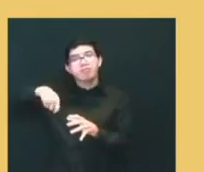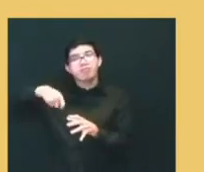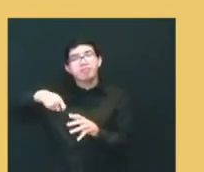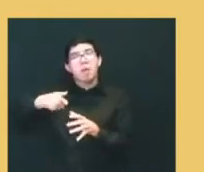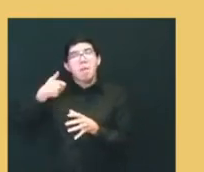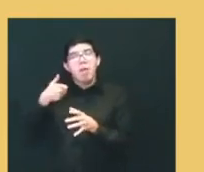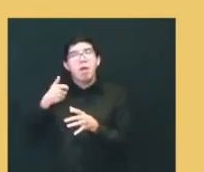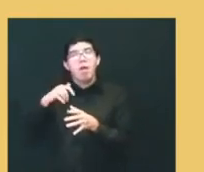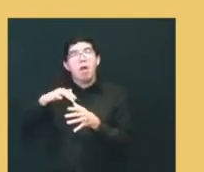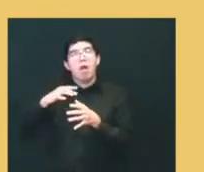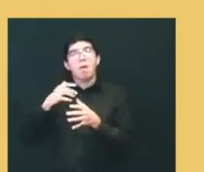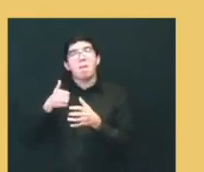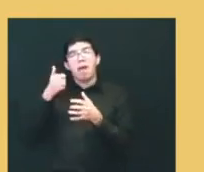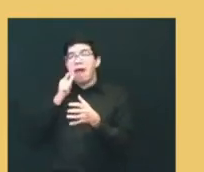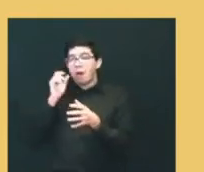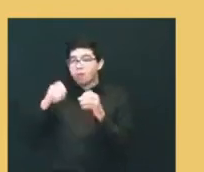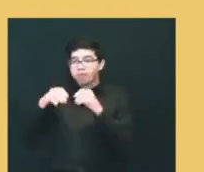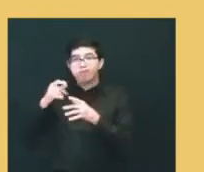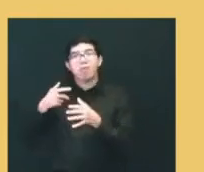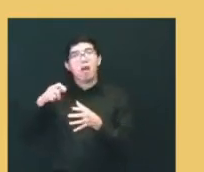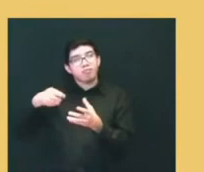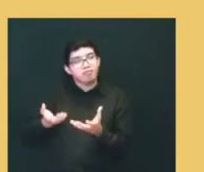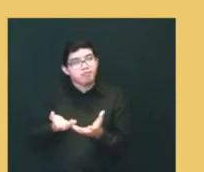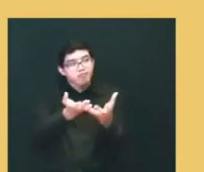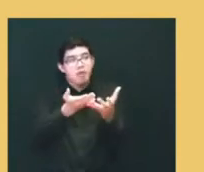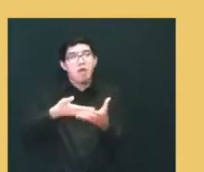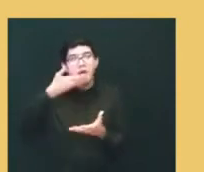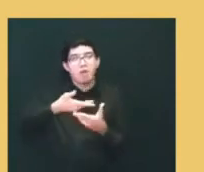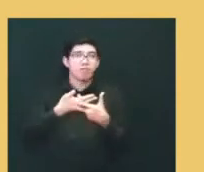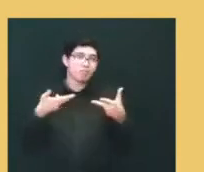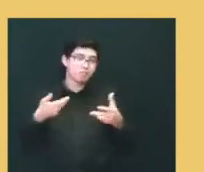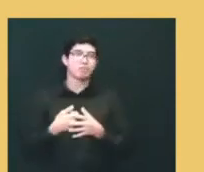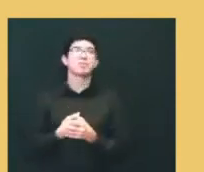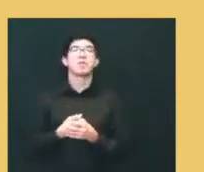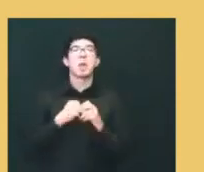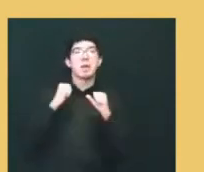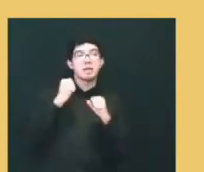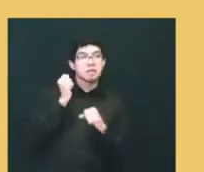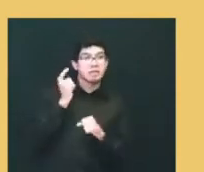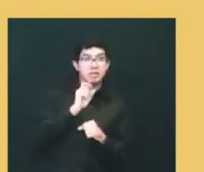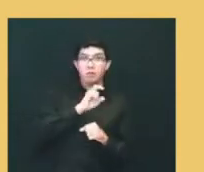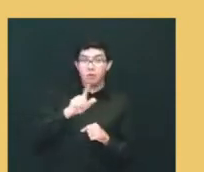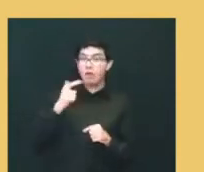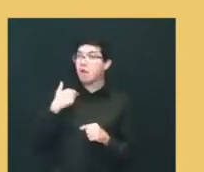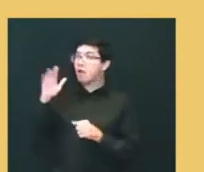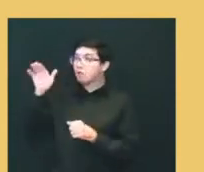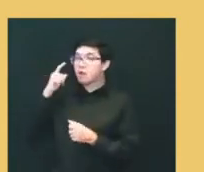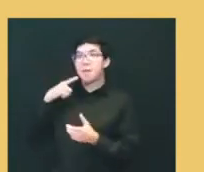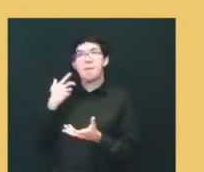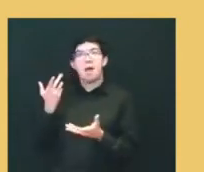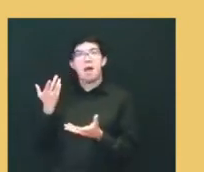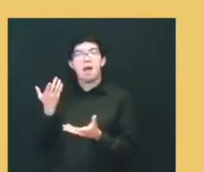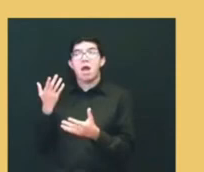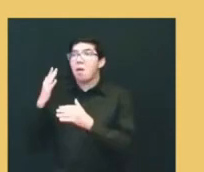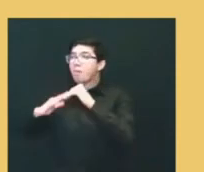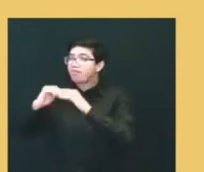E, caso você não consiga resolver essa situação, você pode buscar ajuda profissional, que ele vai saber